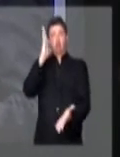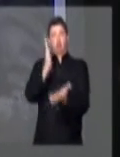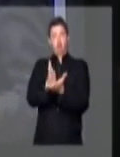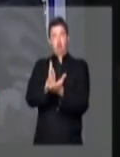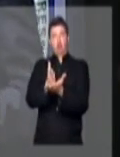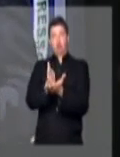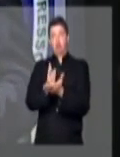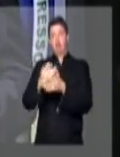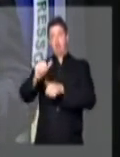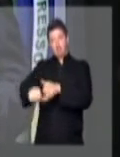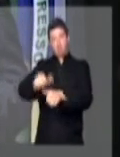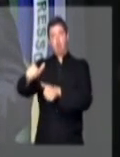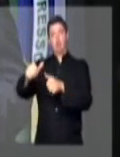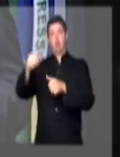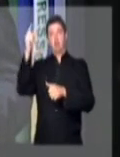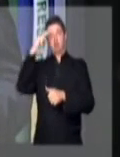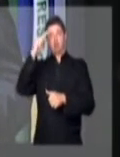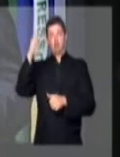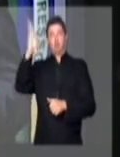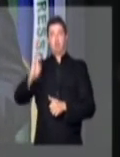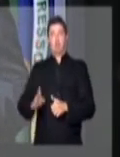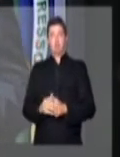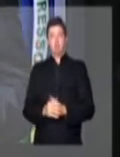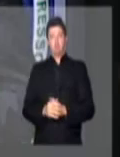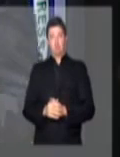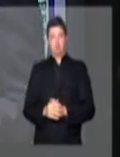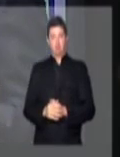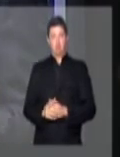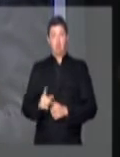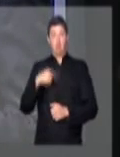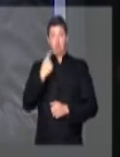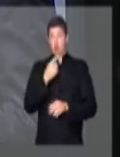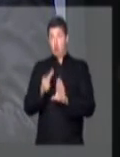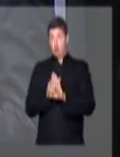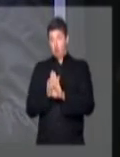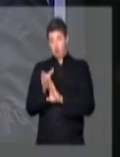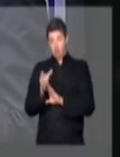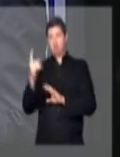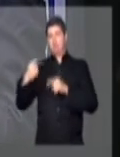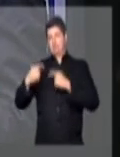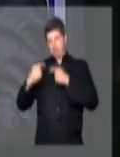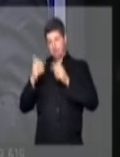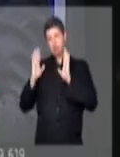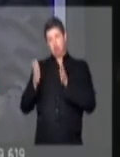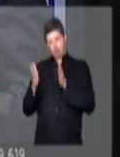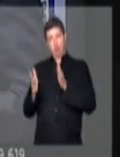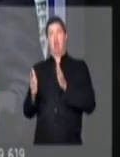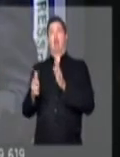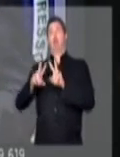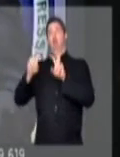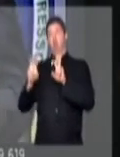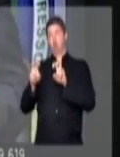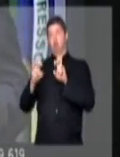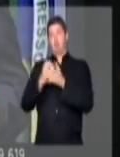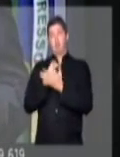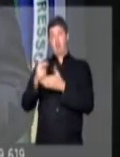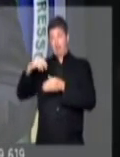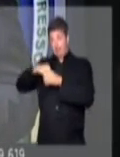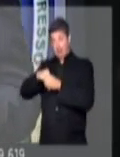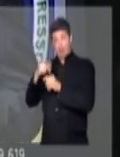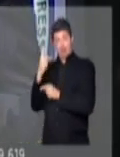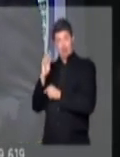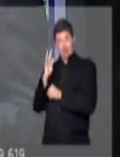e reescrevendo a sua nova história. A nossa orientação, após discutirmos sobre o assunto